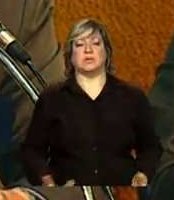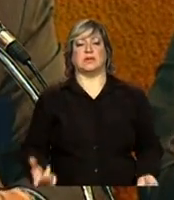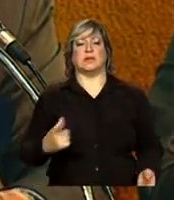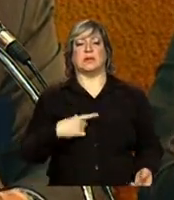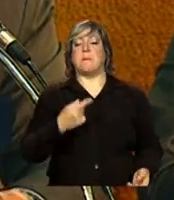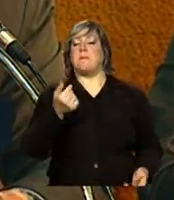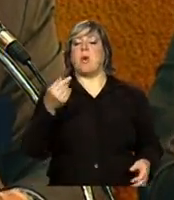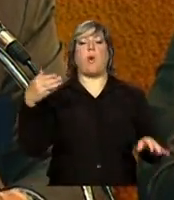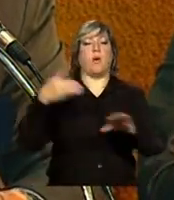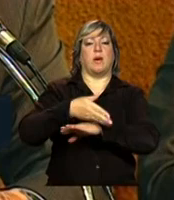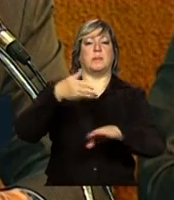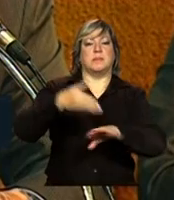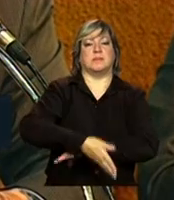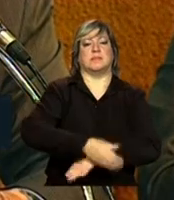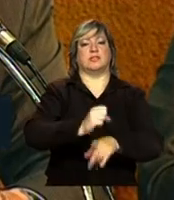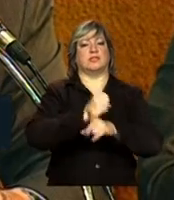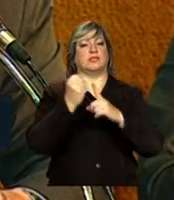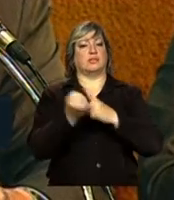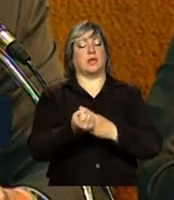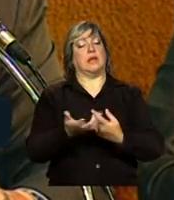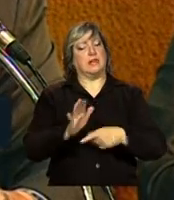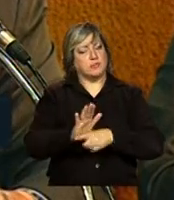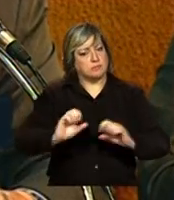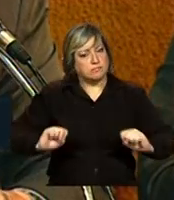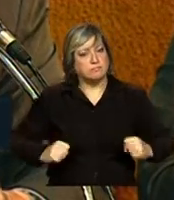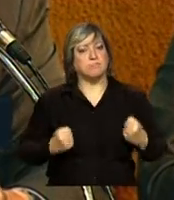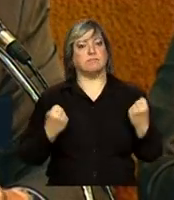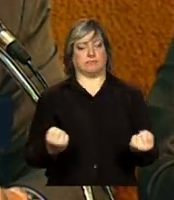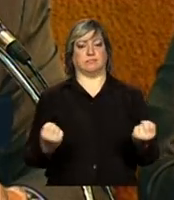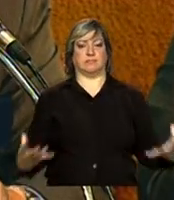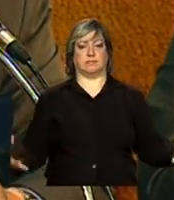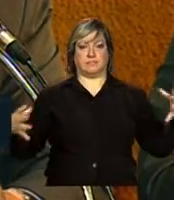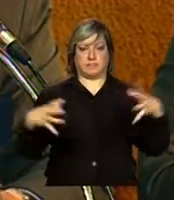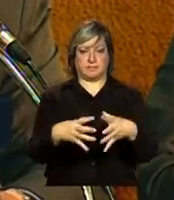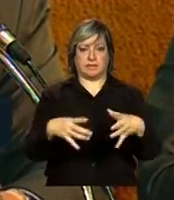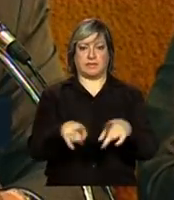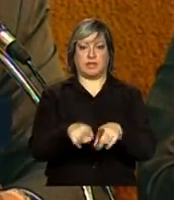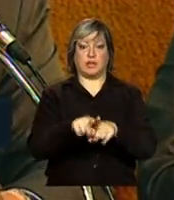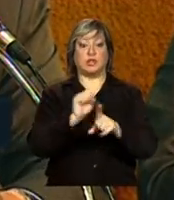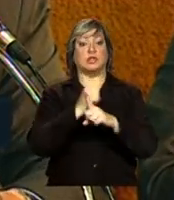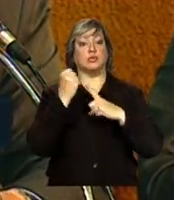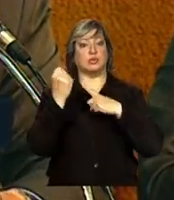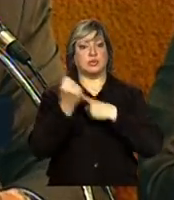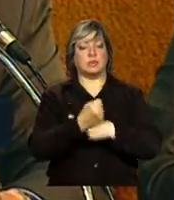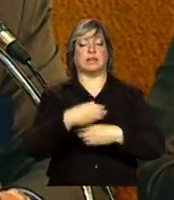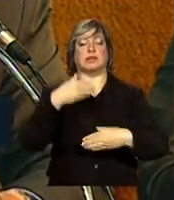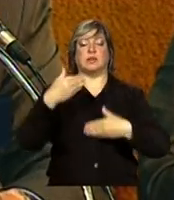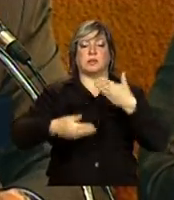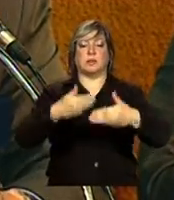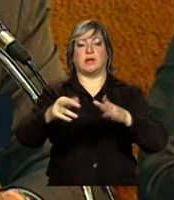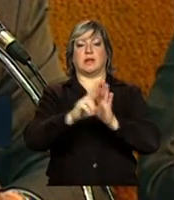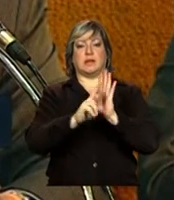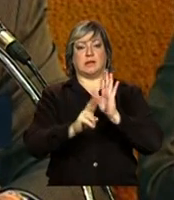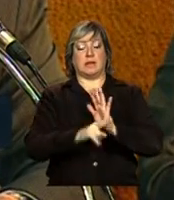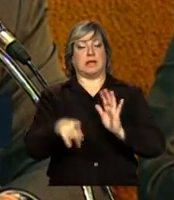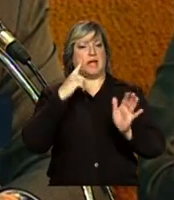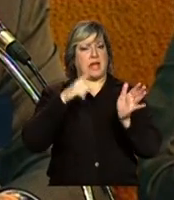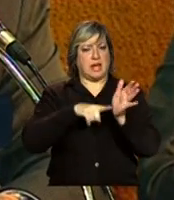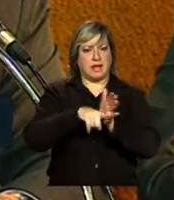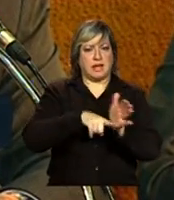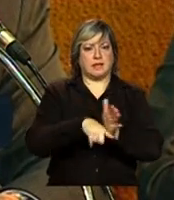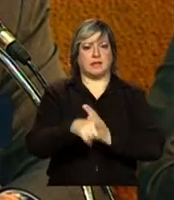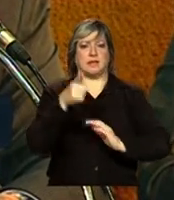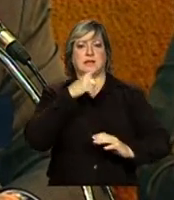de participação social e como fortalecer precisamente também a atuação da sociedade nos processos regulatórios análise de impacto